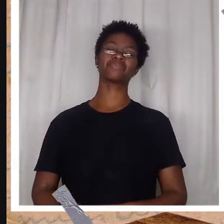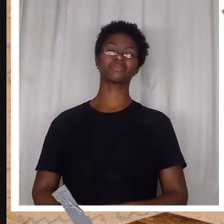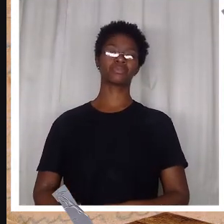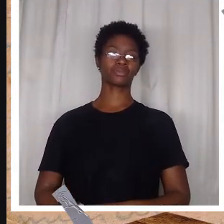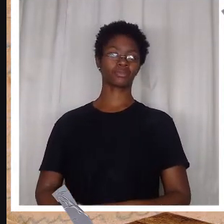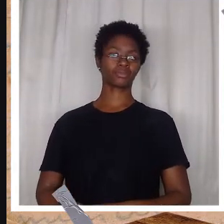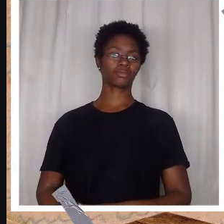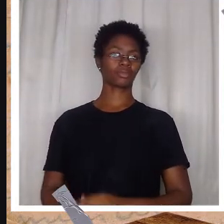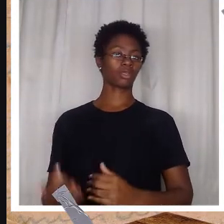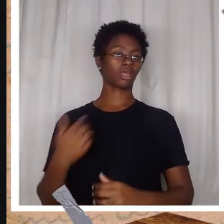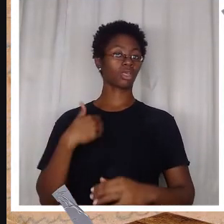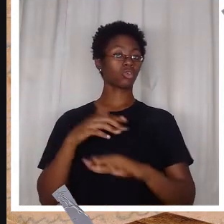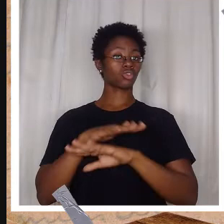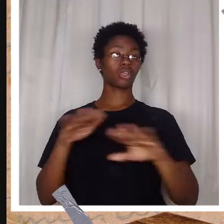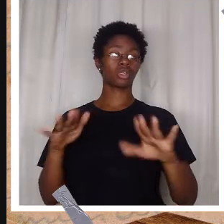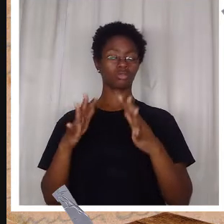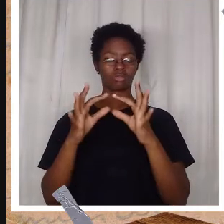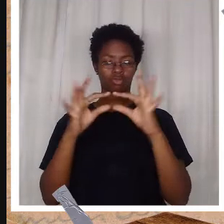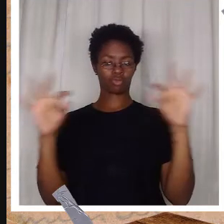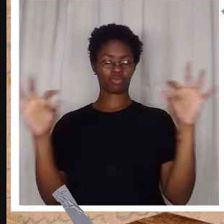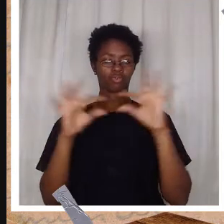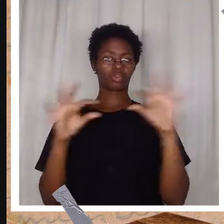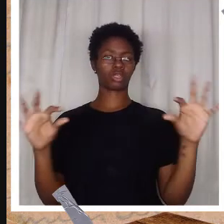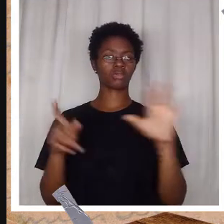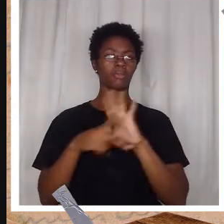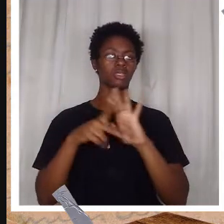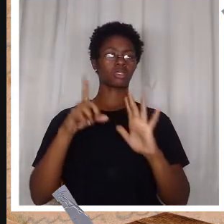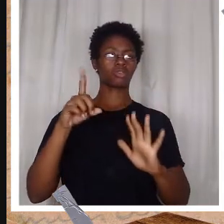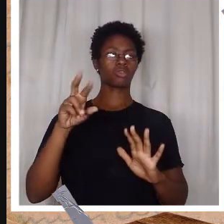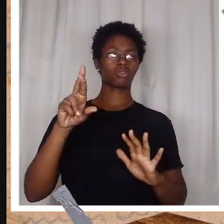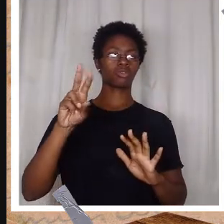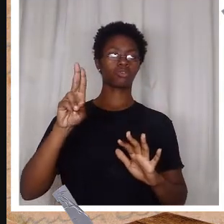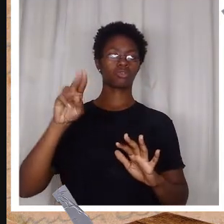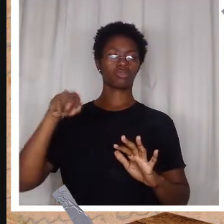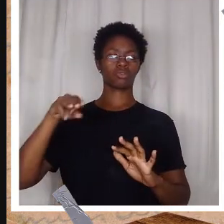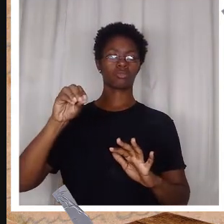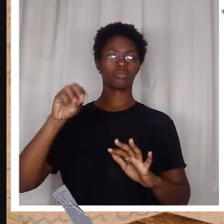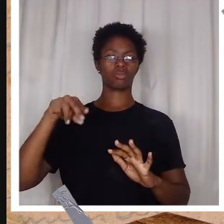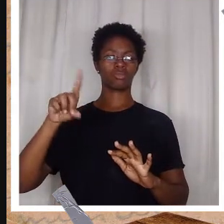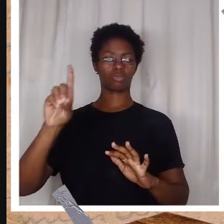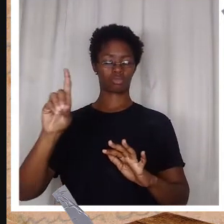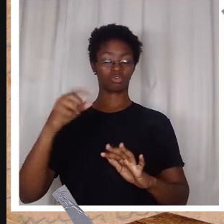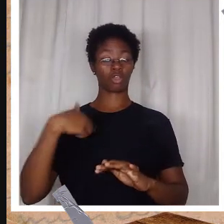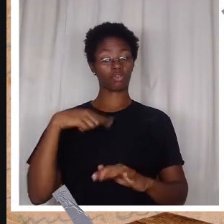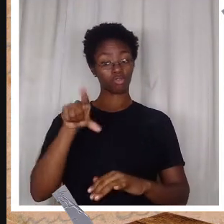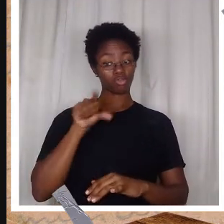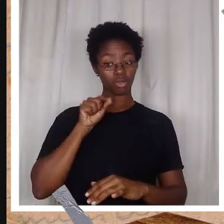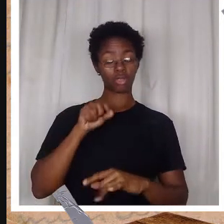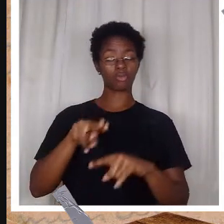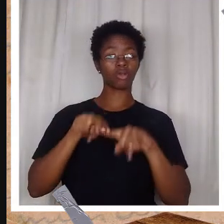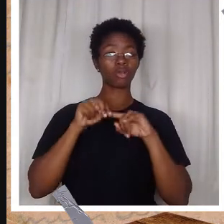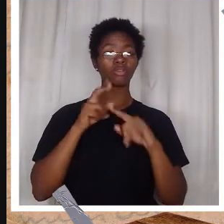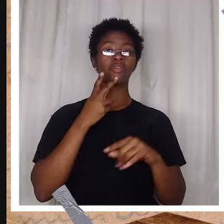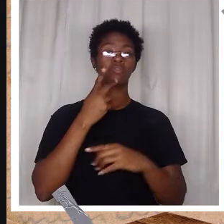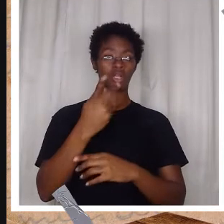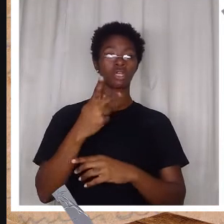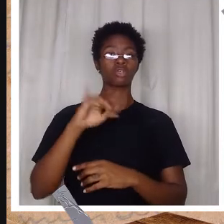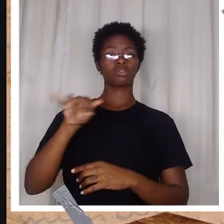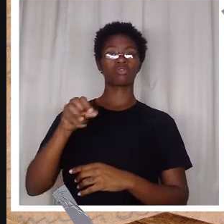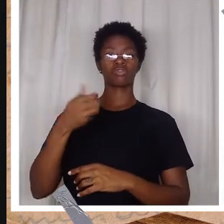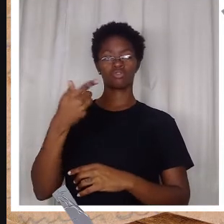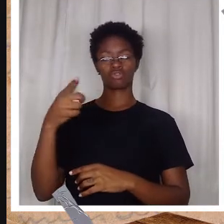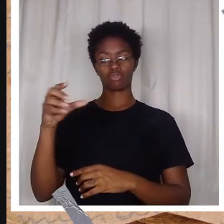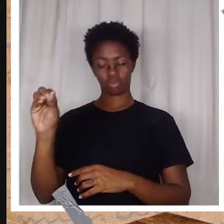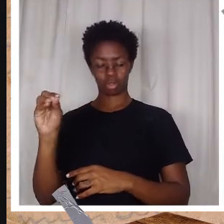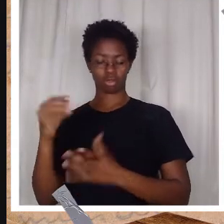Eu vou encerrar com um verso do Drummond. Eu o escolhi porque eu falei inicialmente sobre o João, né,